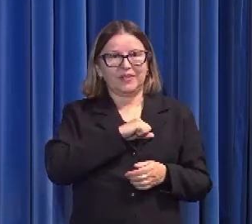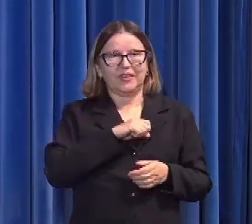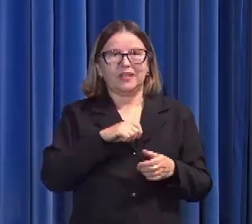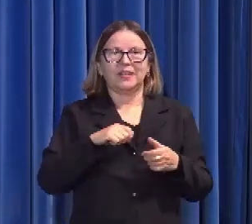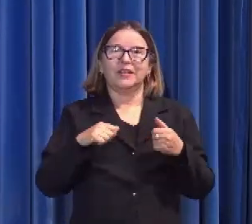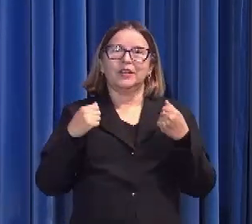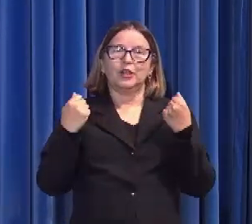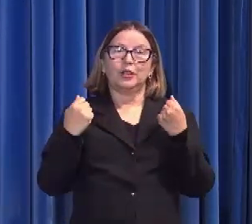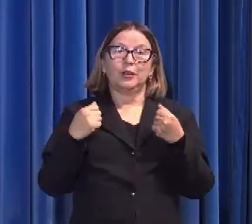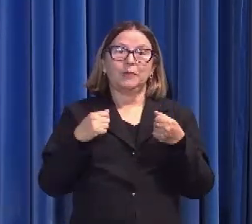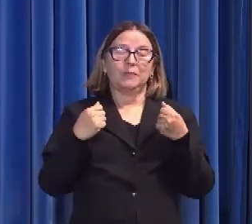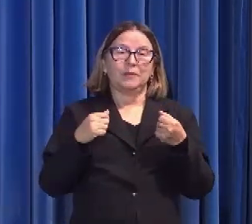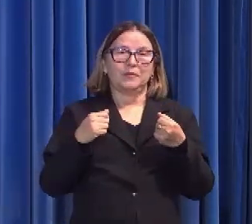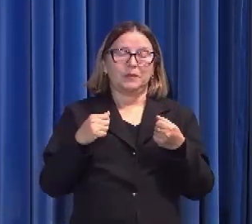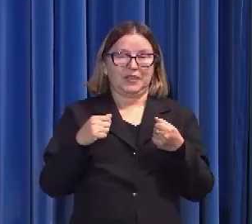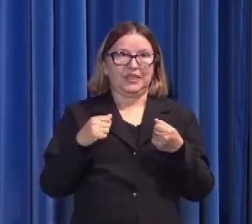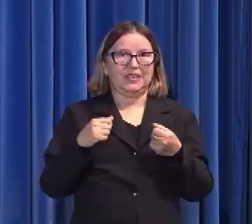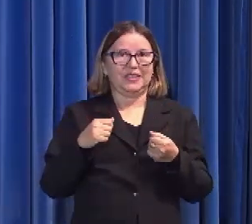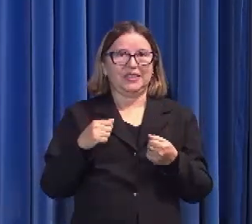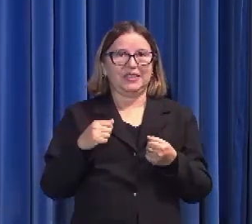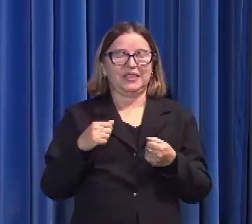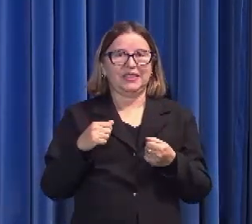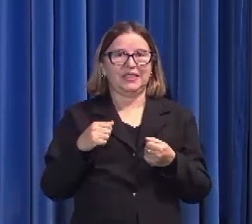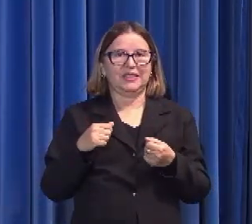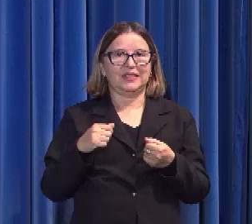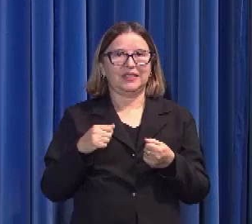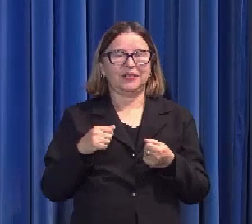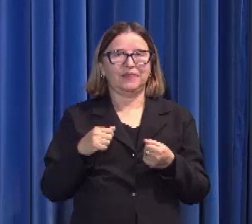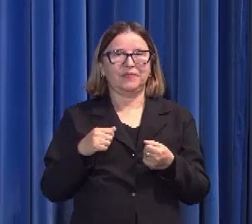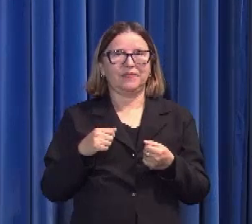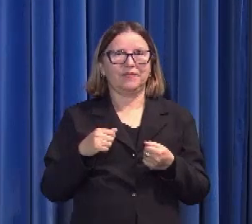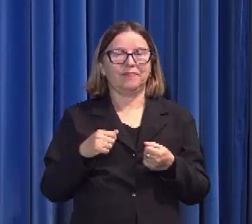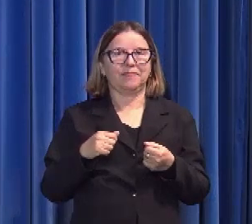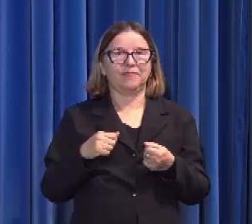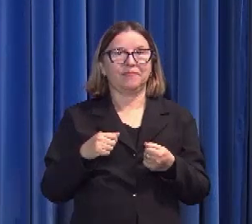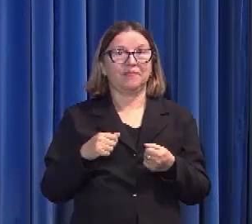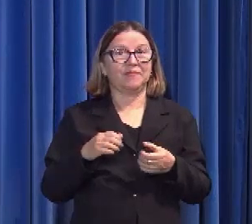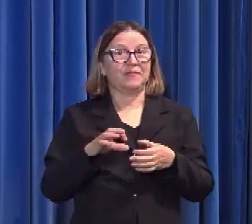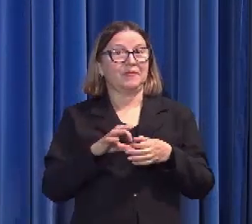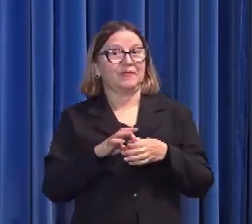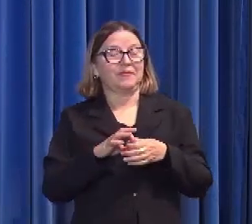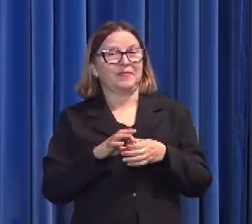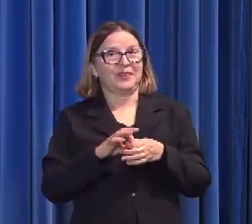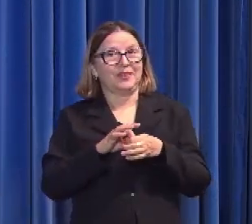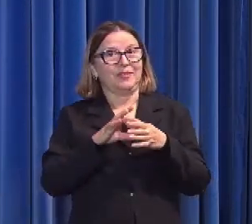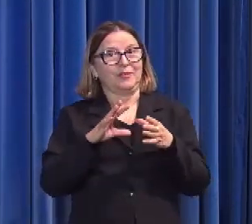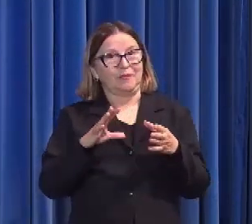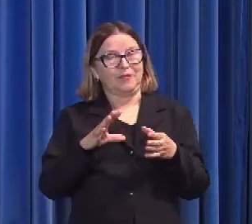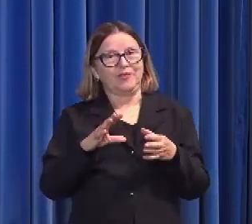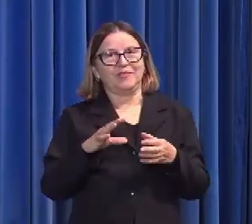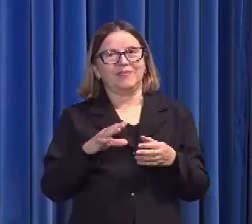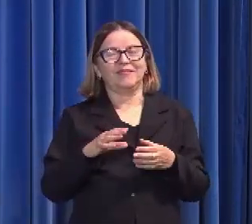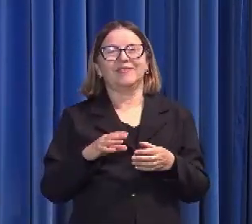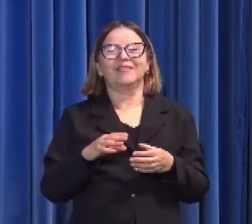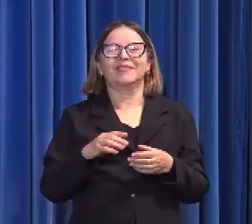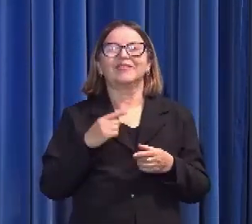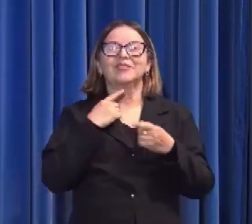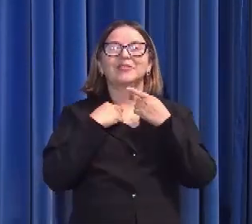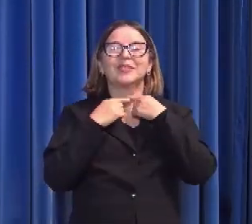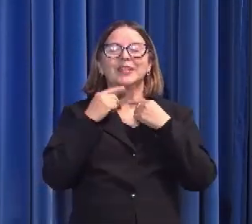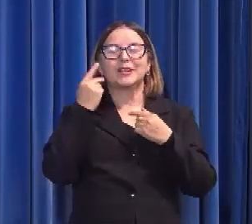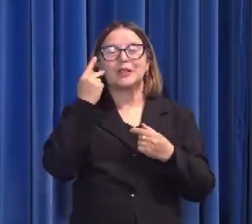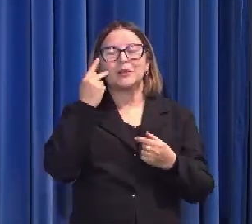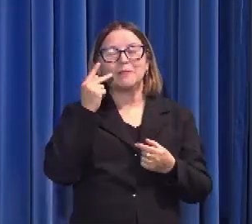devem estar dispostos a morrer pelos outros e ninguém tem maior amor do que este